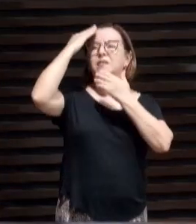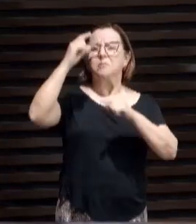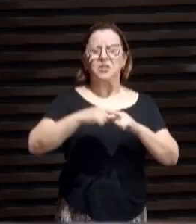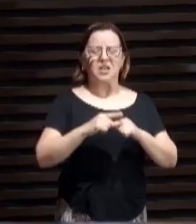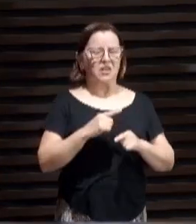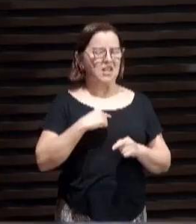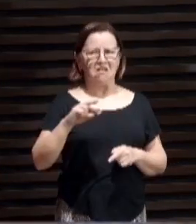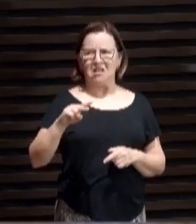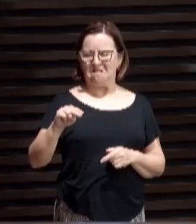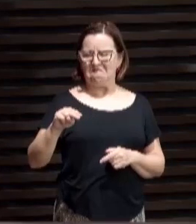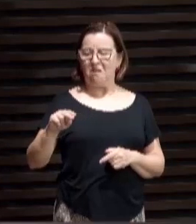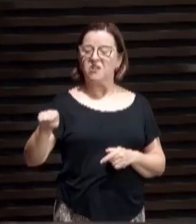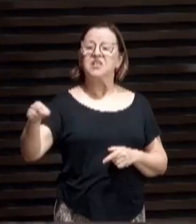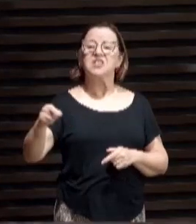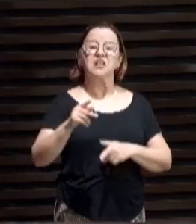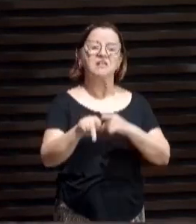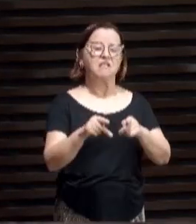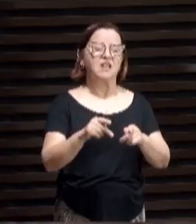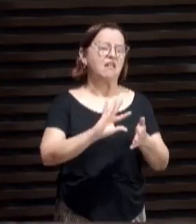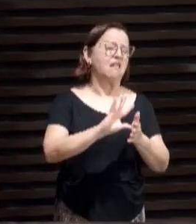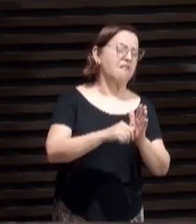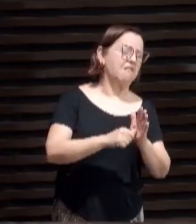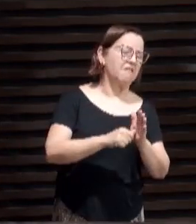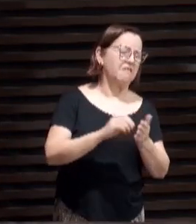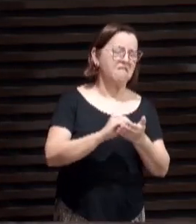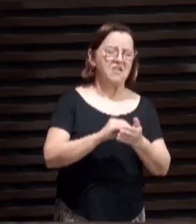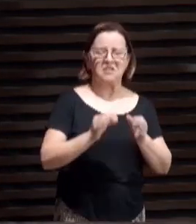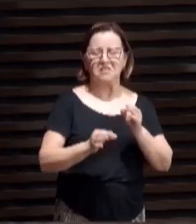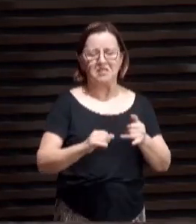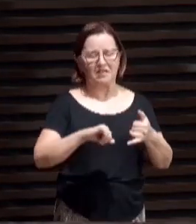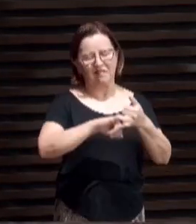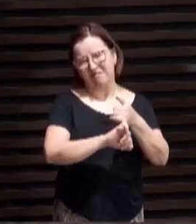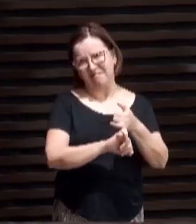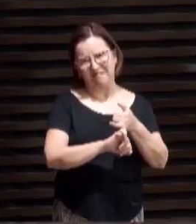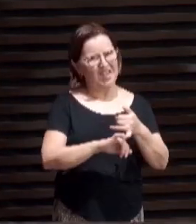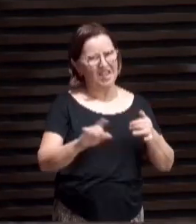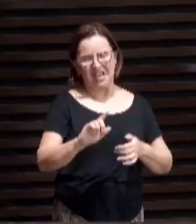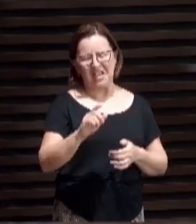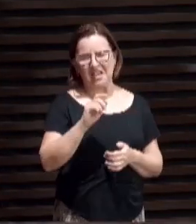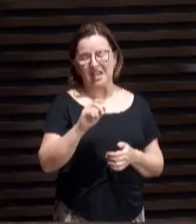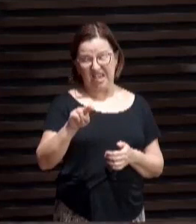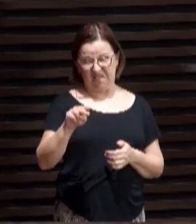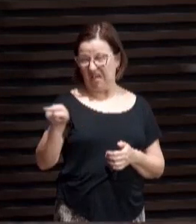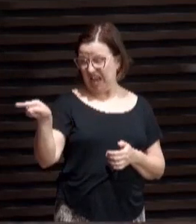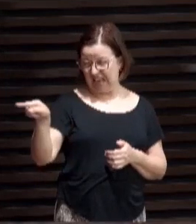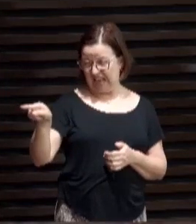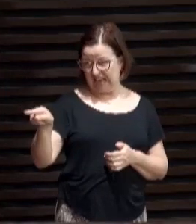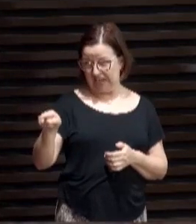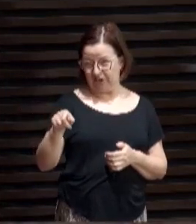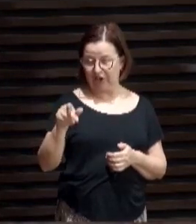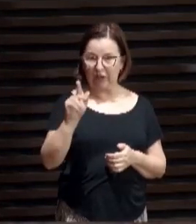sou como os demais homens, roubadores, injustos e adúlteros, nem ainda como este publicano.